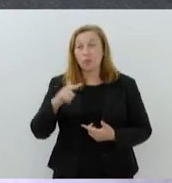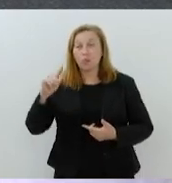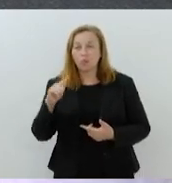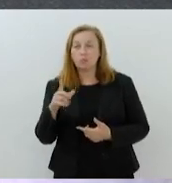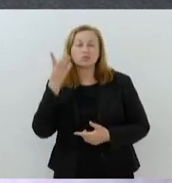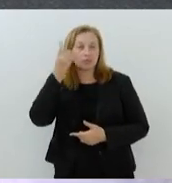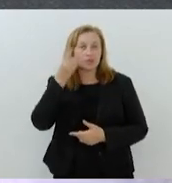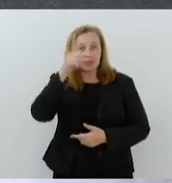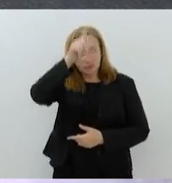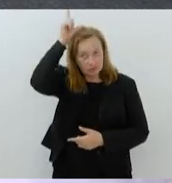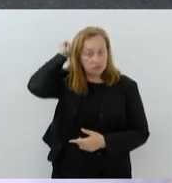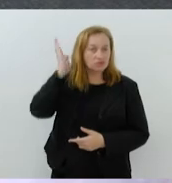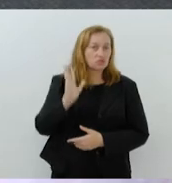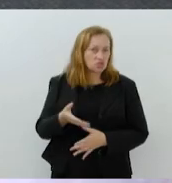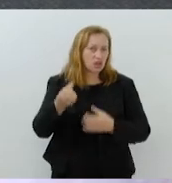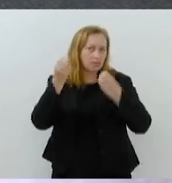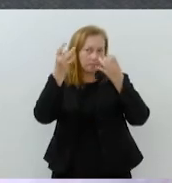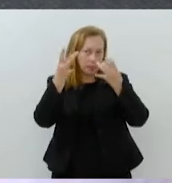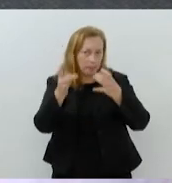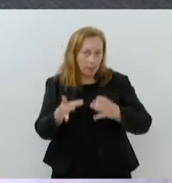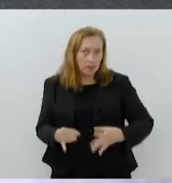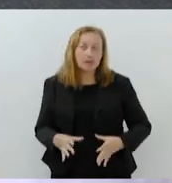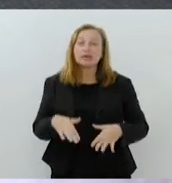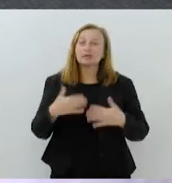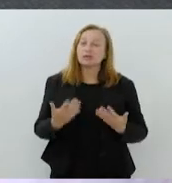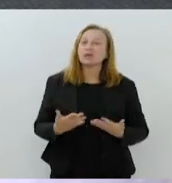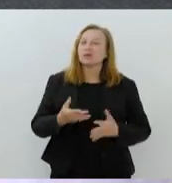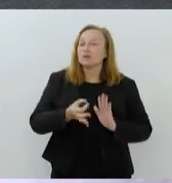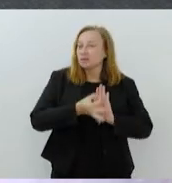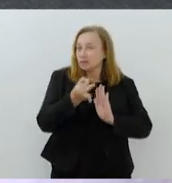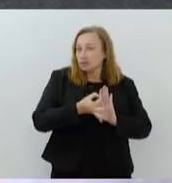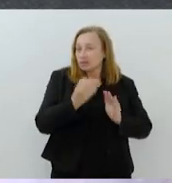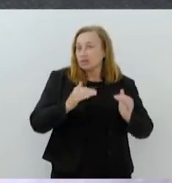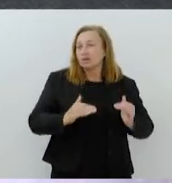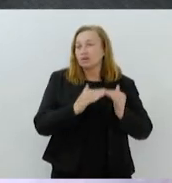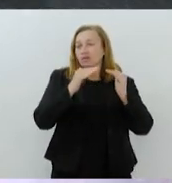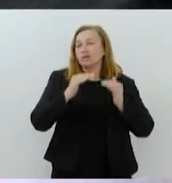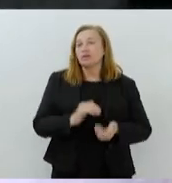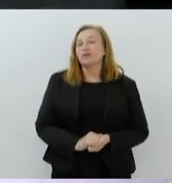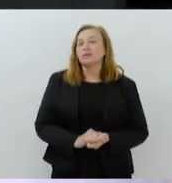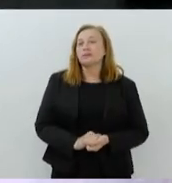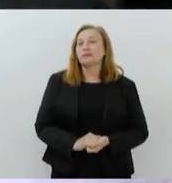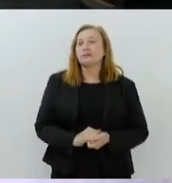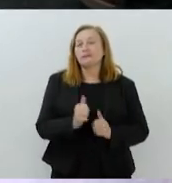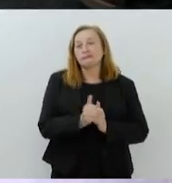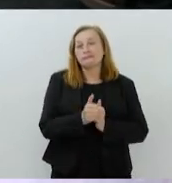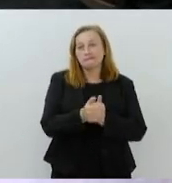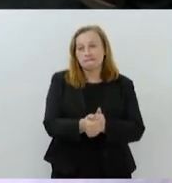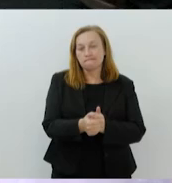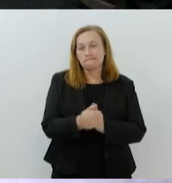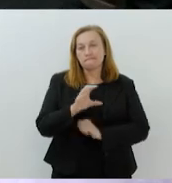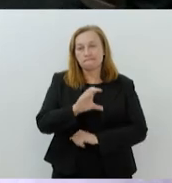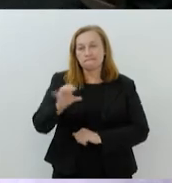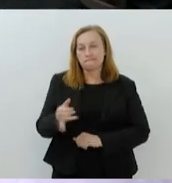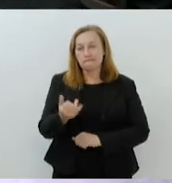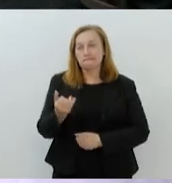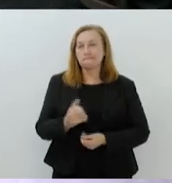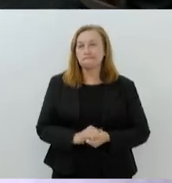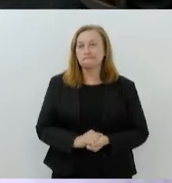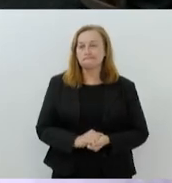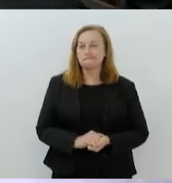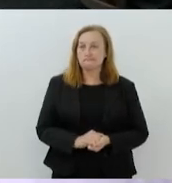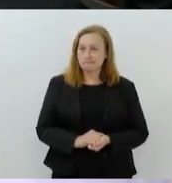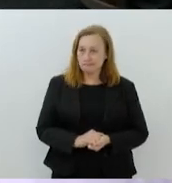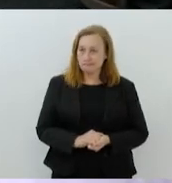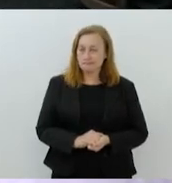Luiz Paulo foi tão preciso. Portanto, o nosso parecer é favorável, acompanhando o parecer da CCJ, que